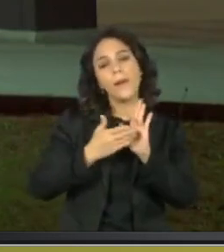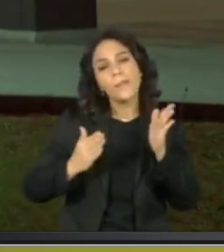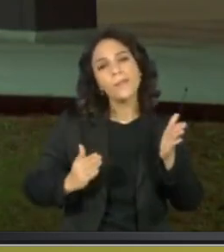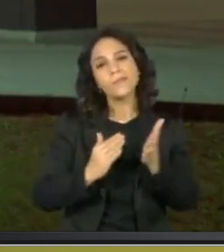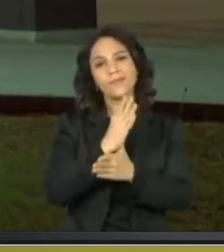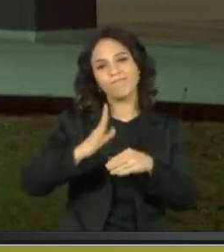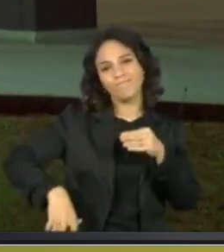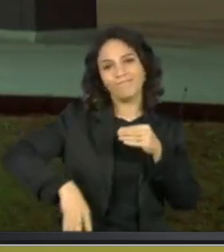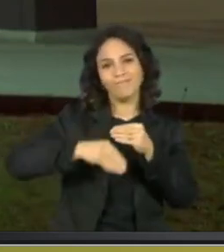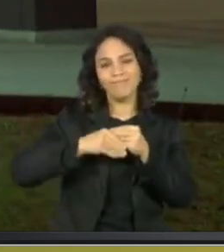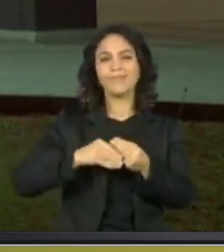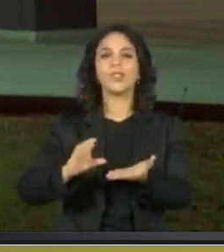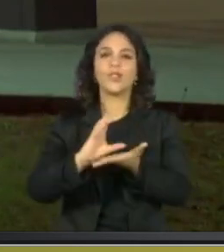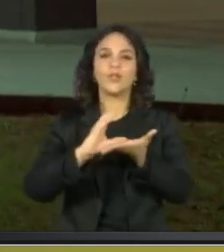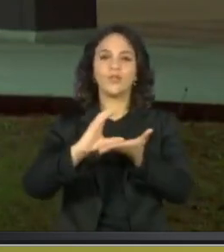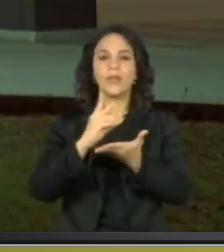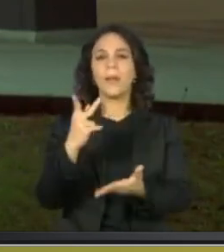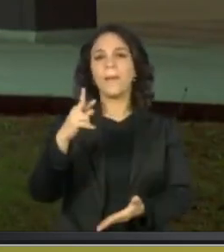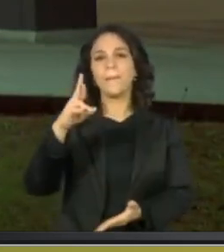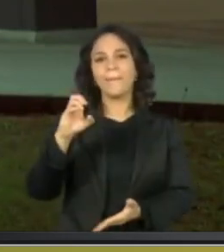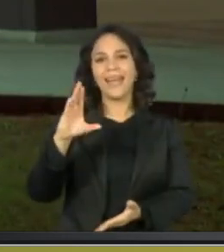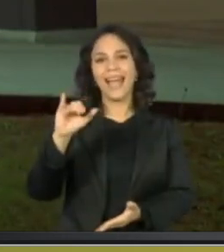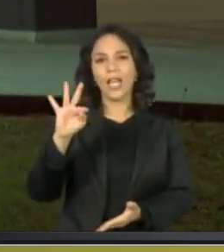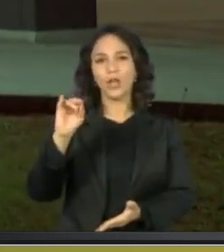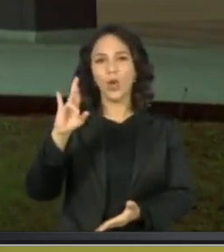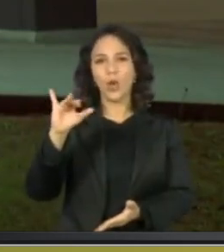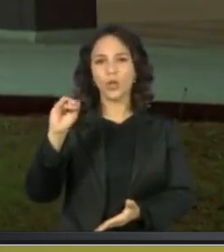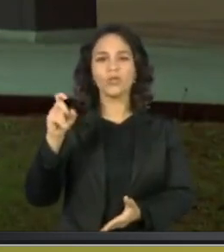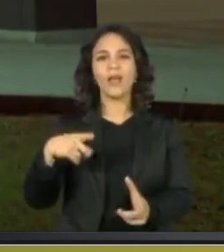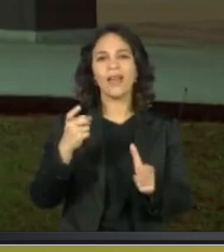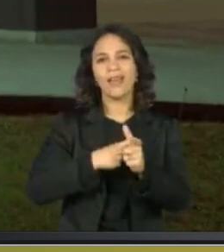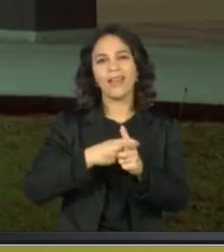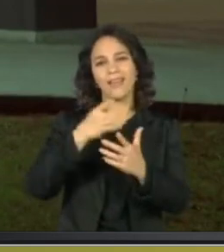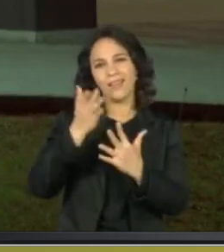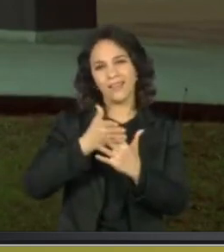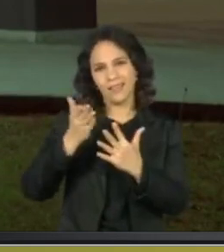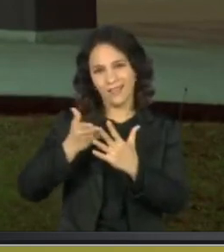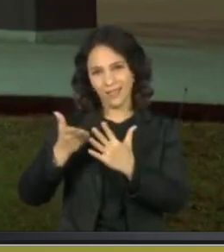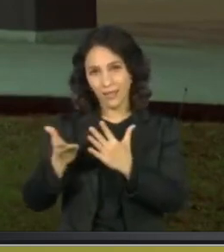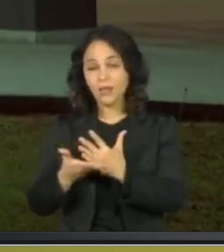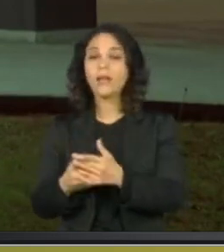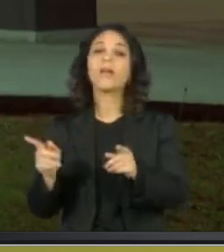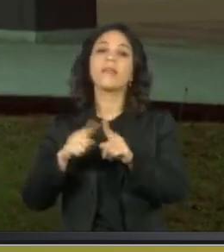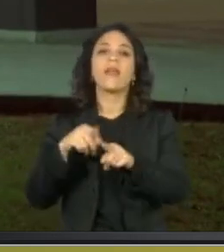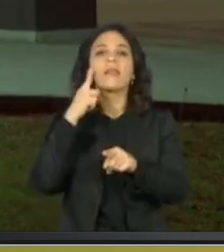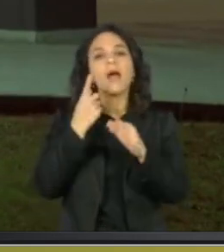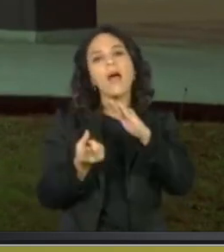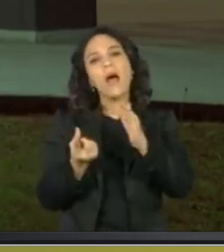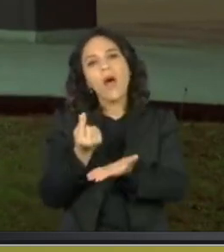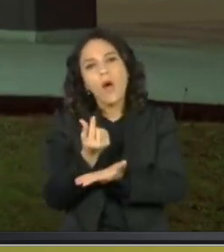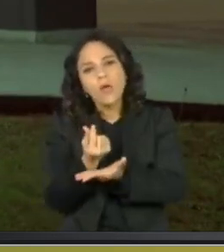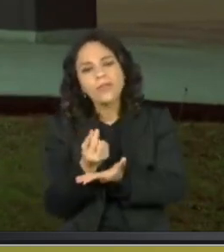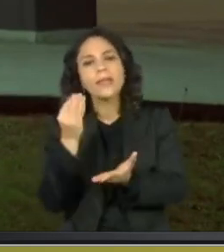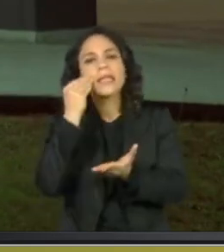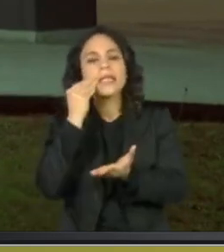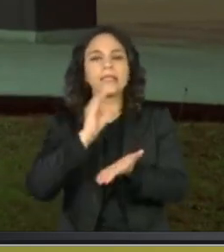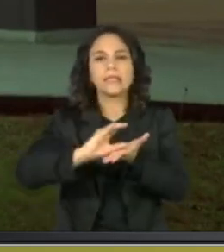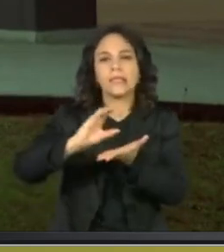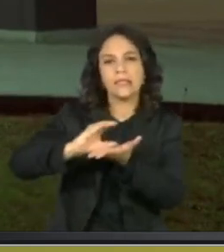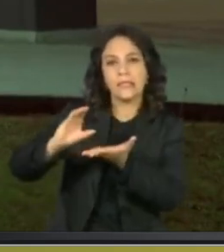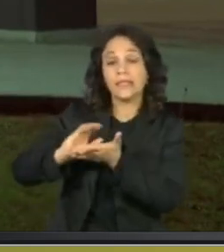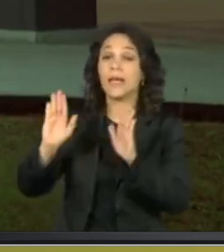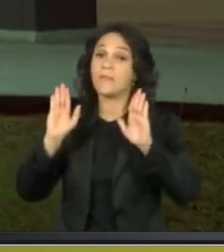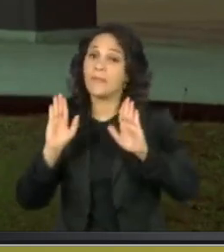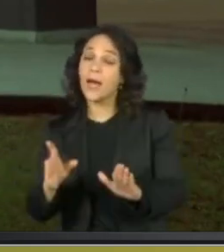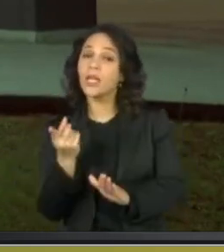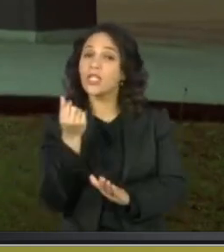emenda à Constituição dos Precatórios, que pretende abrir espaço no orçamento e viabilizar o pagamento. Mas a previsão é